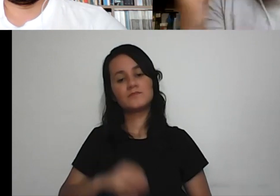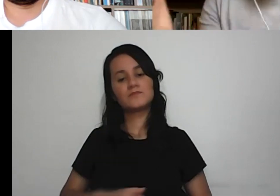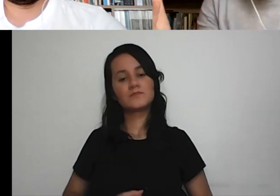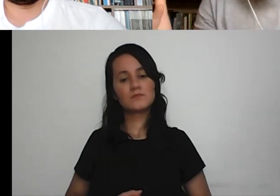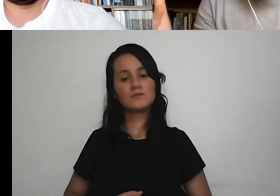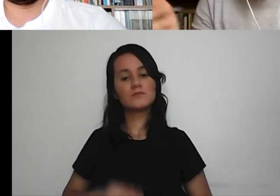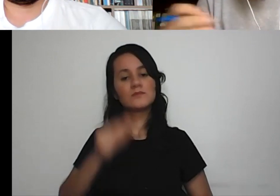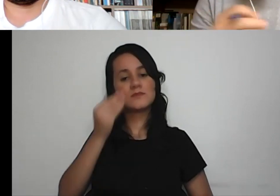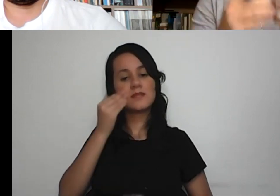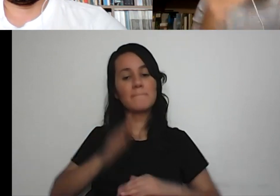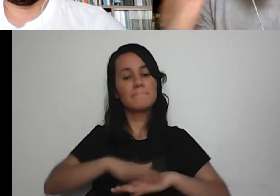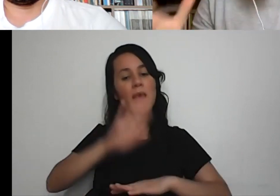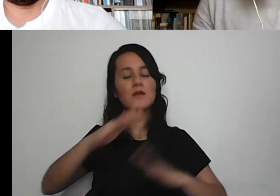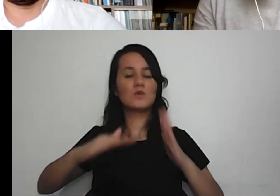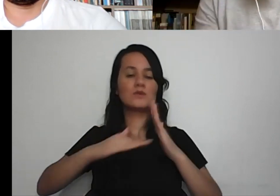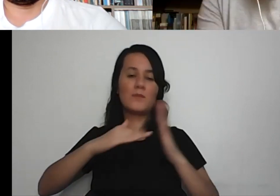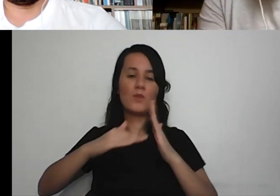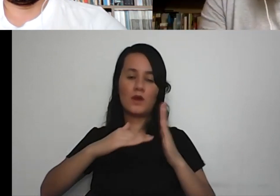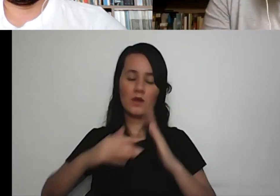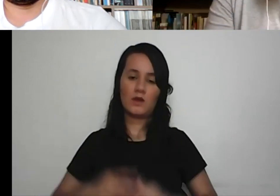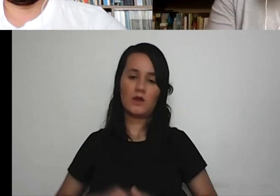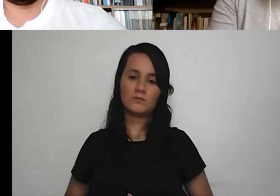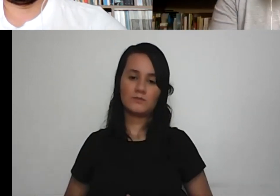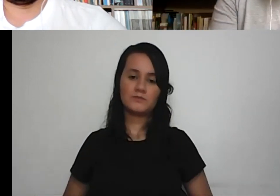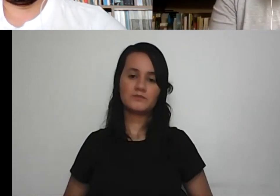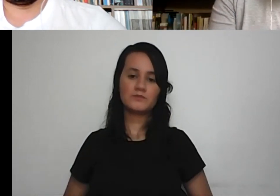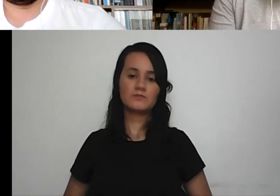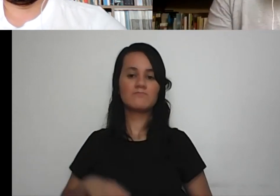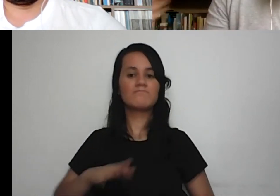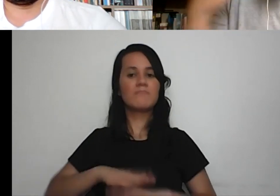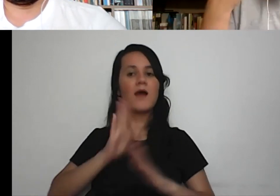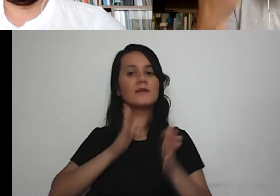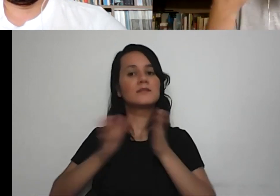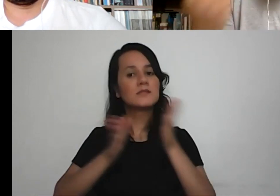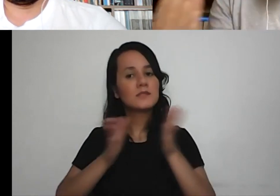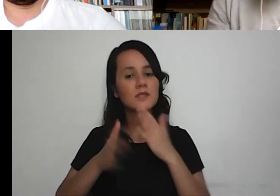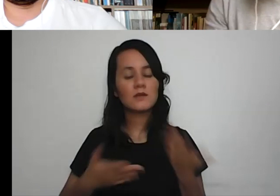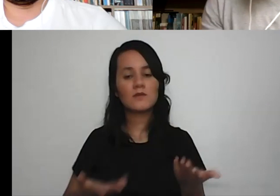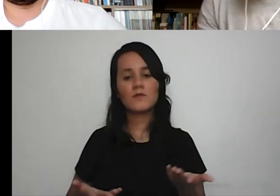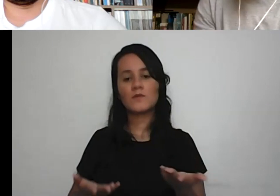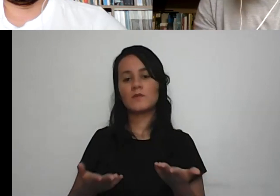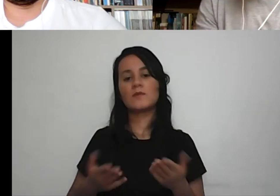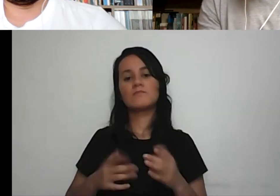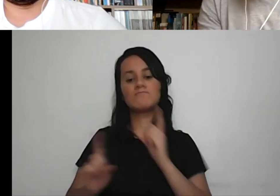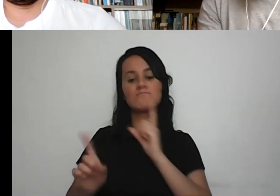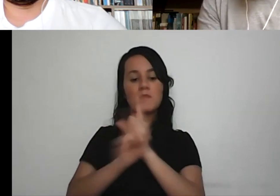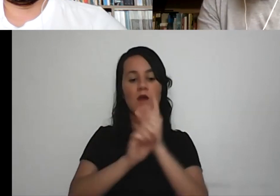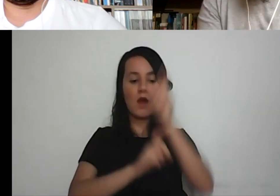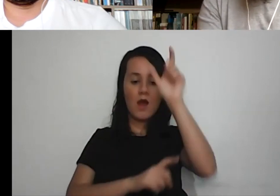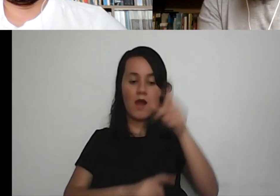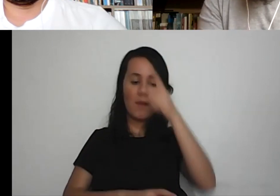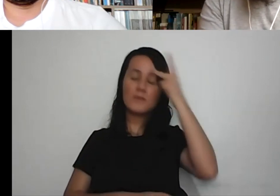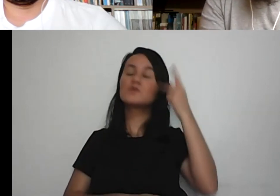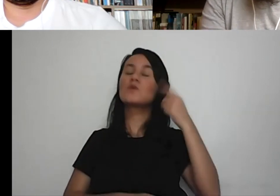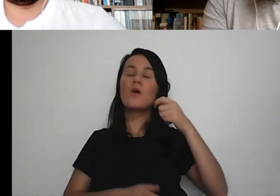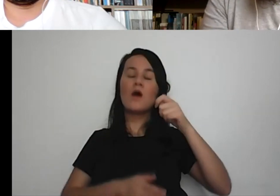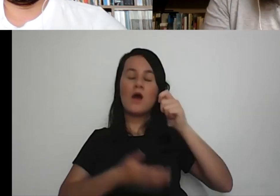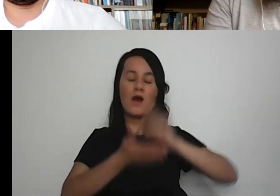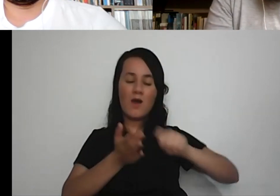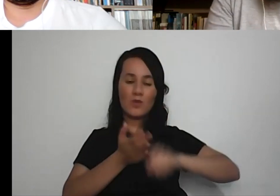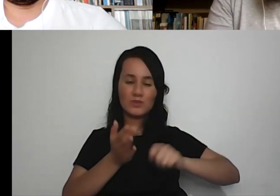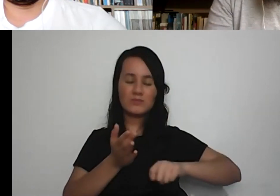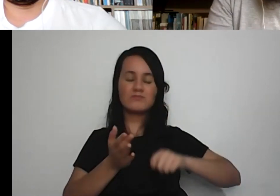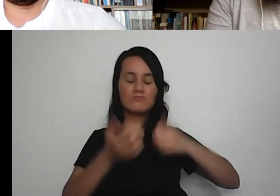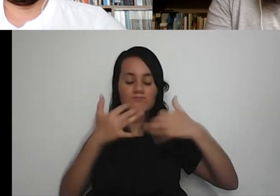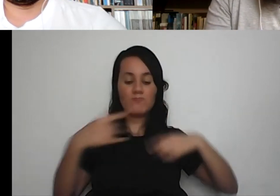mais contemporânea, no fundo, né, mais acessível, mais fácil de se identificar com o autor. Porque é muito